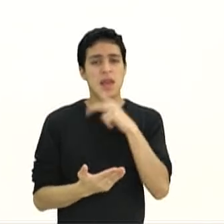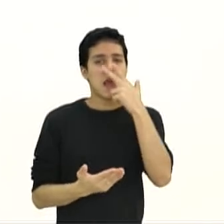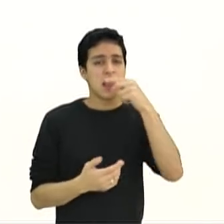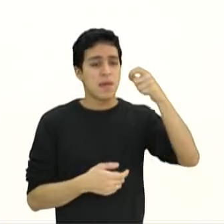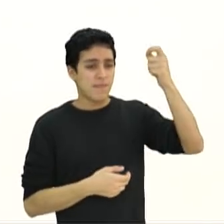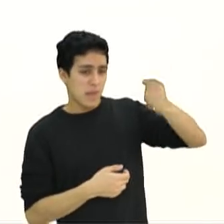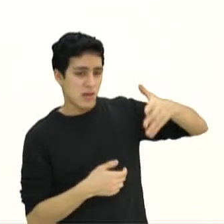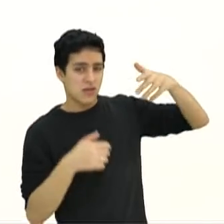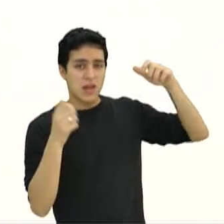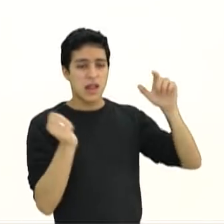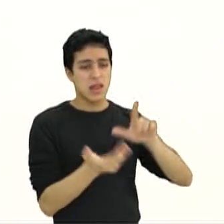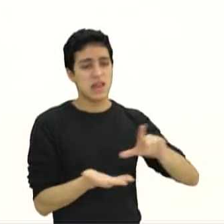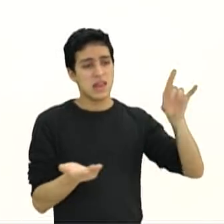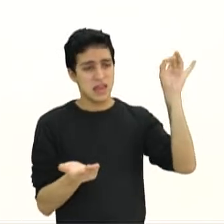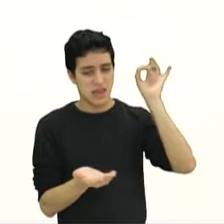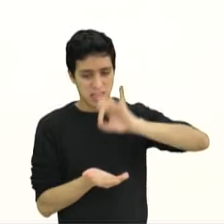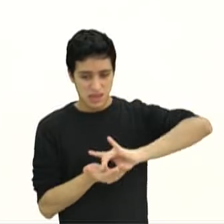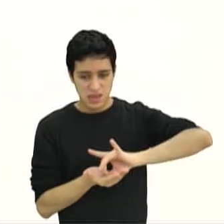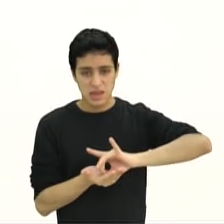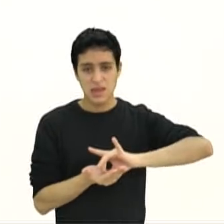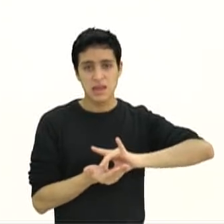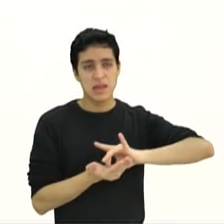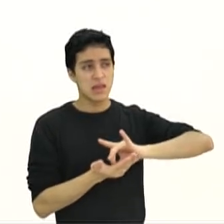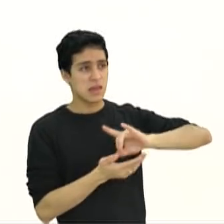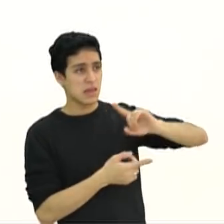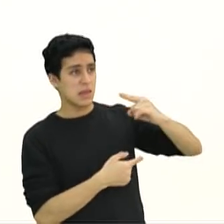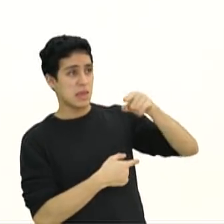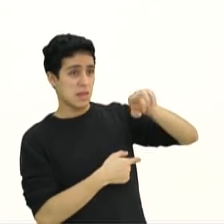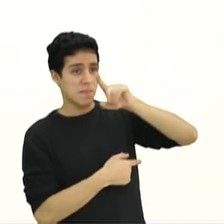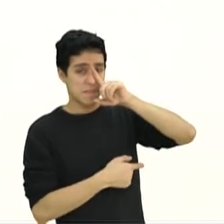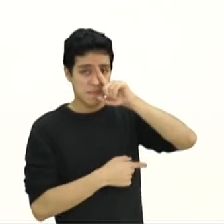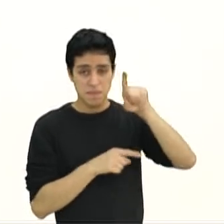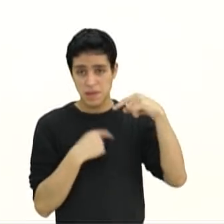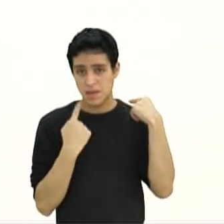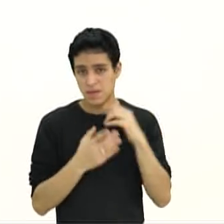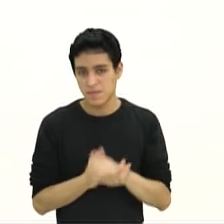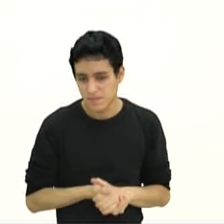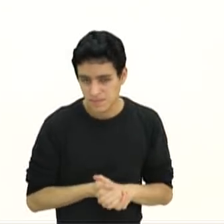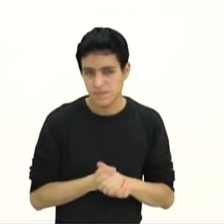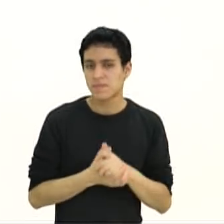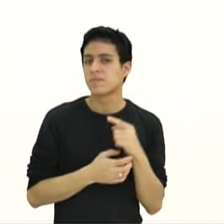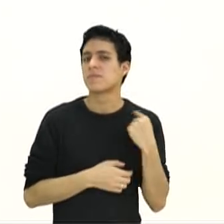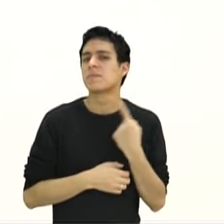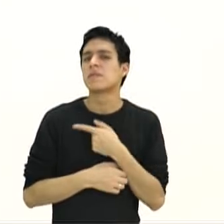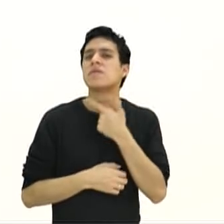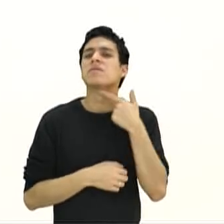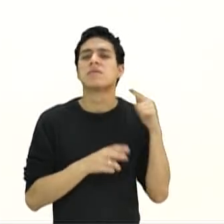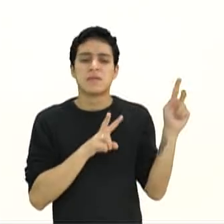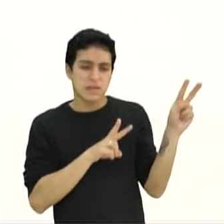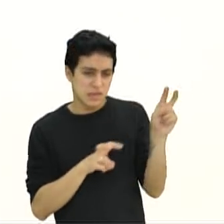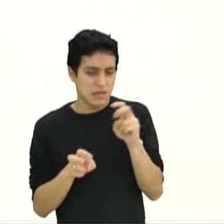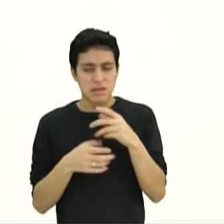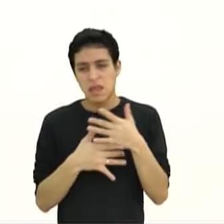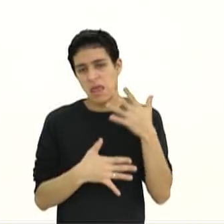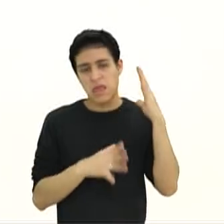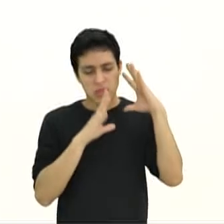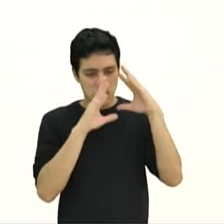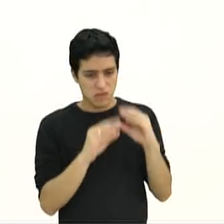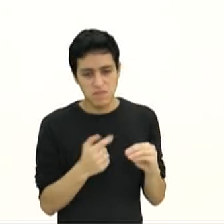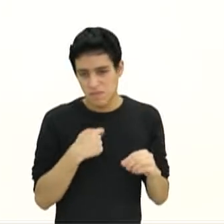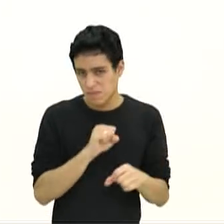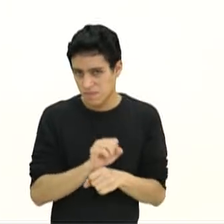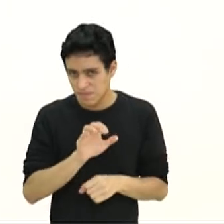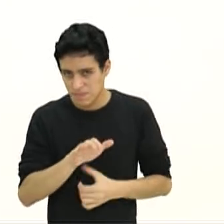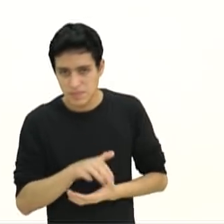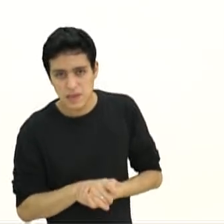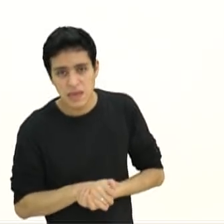da literatura é real e nos ameaça. Mesmo tendo vontade de citar Bettelheim inteiro, paro por